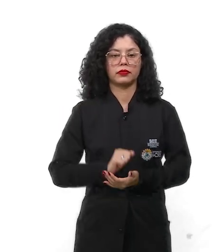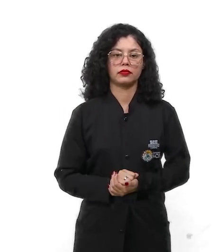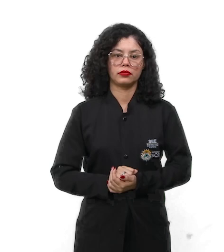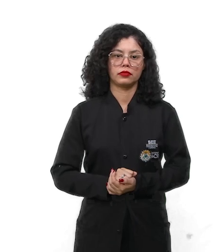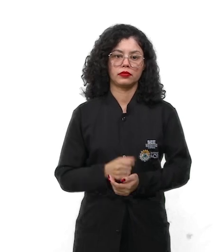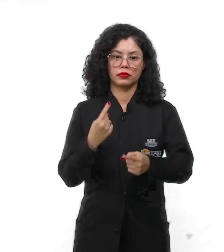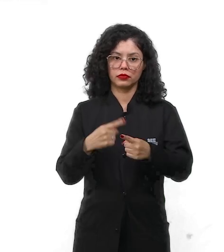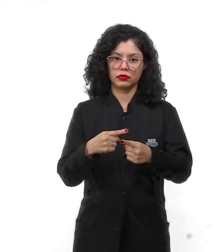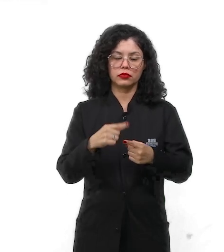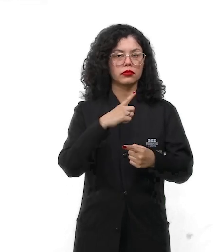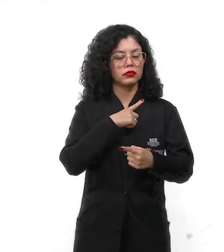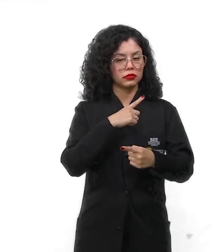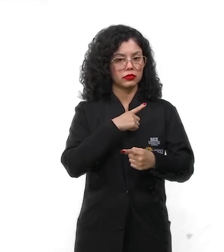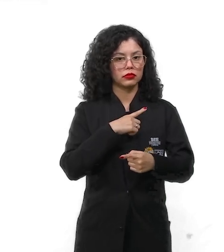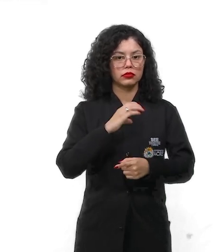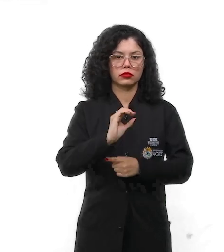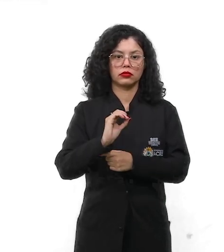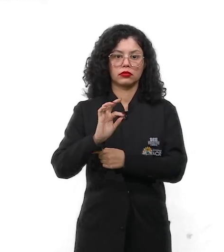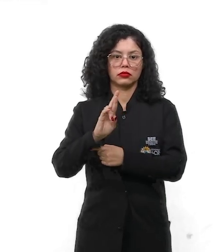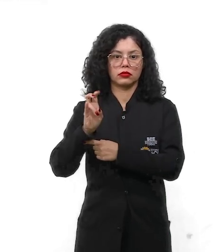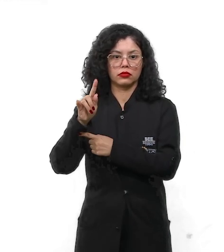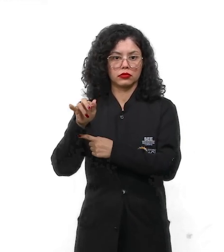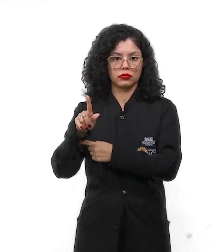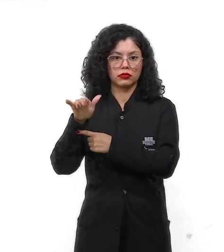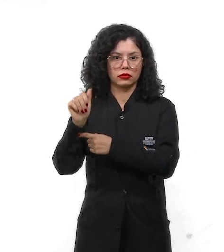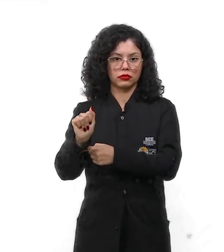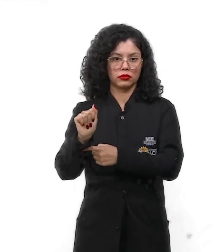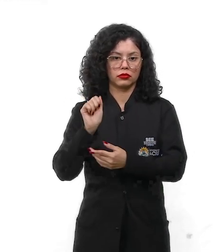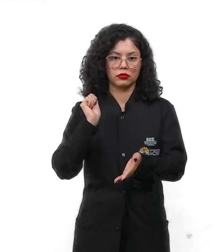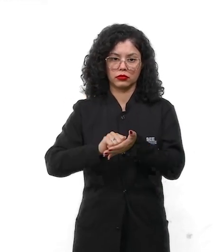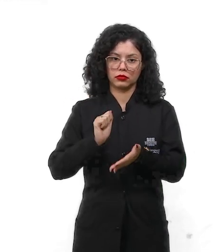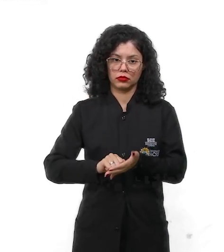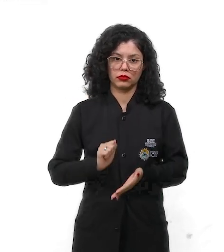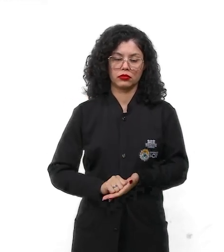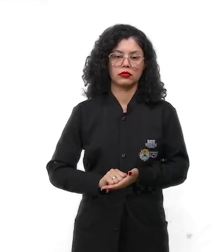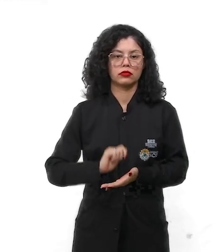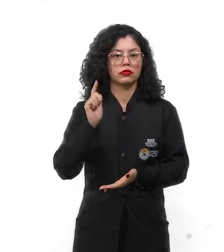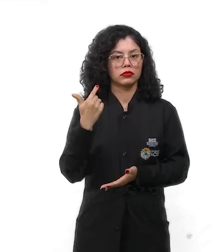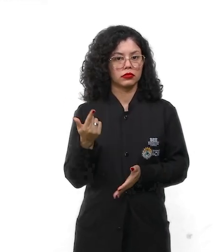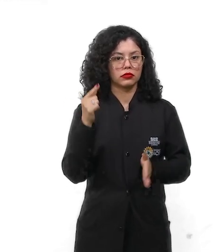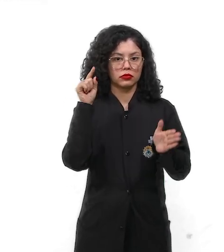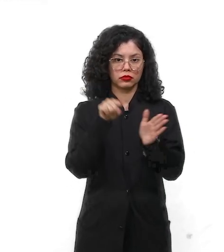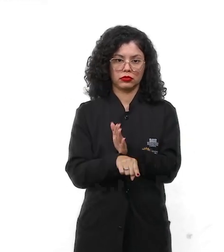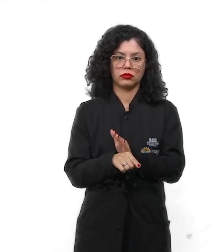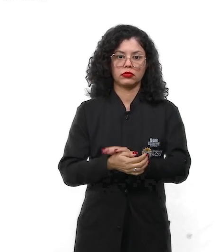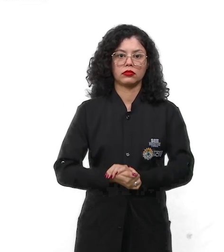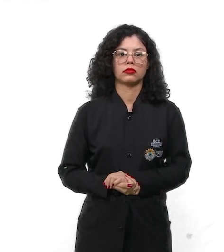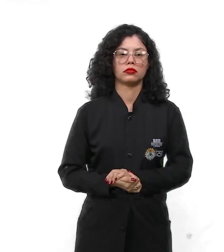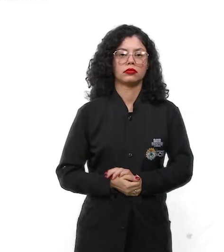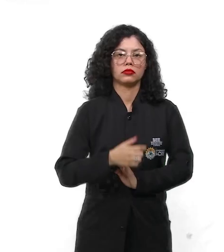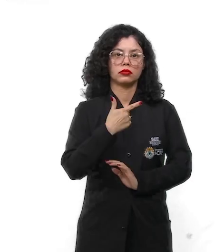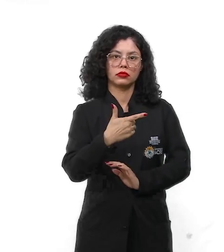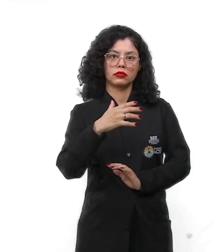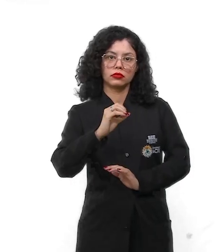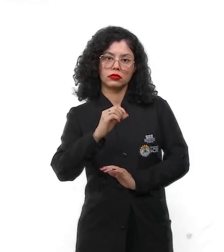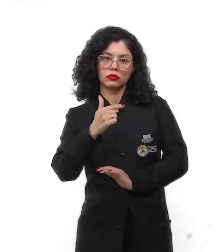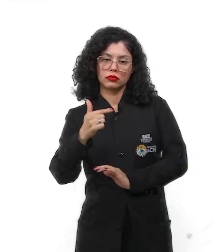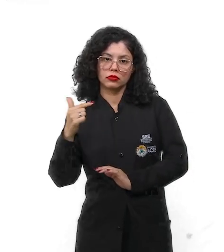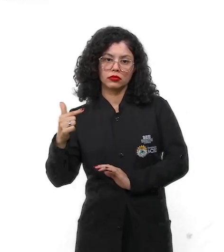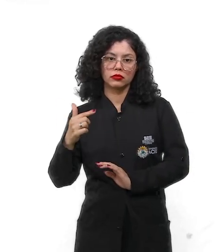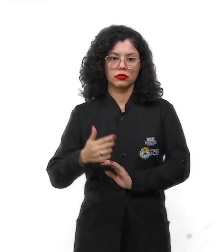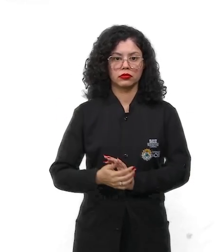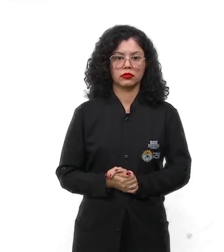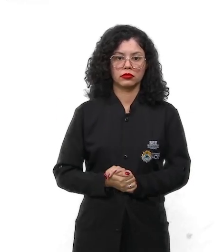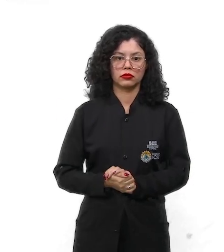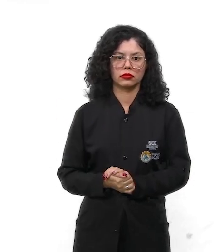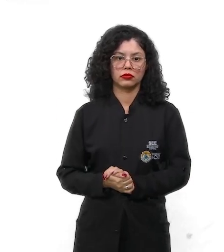porque tem as organelas descritas aí. Outra questão, essa é de 2022.